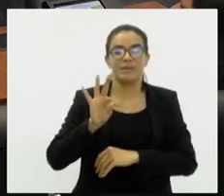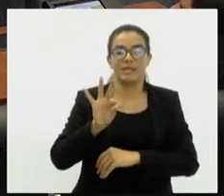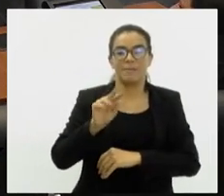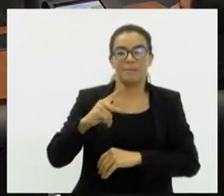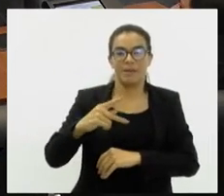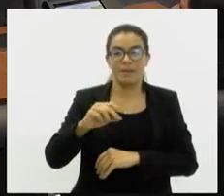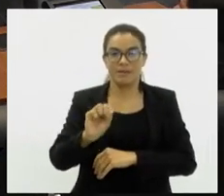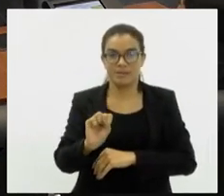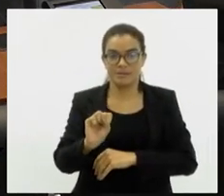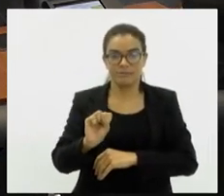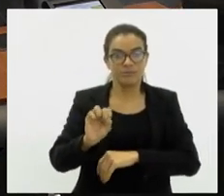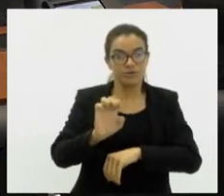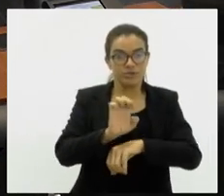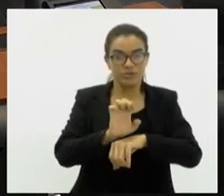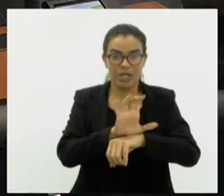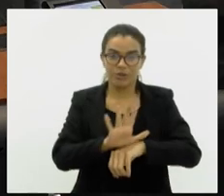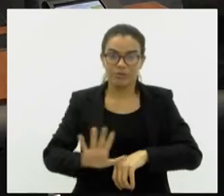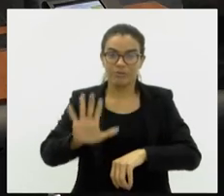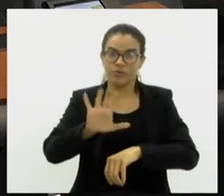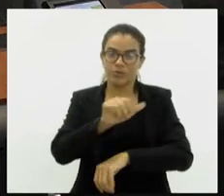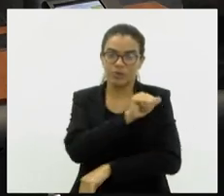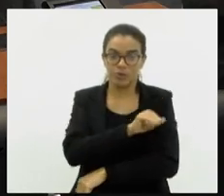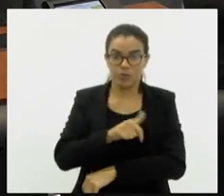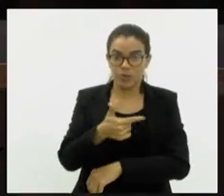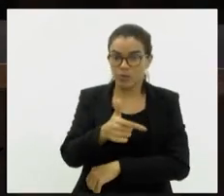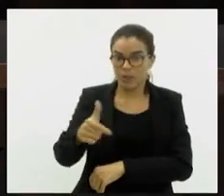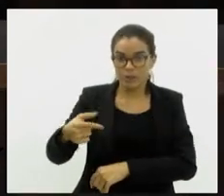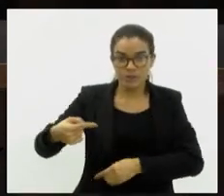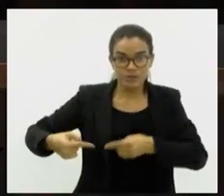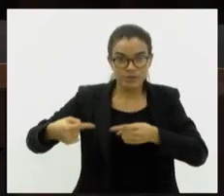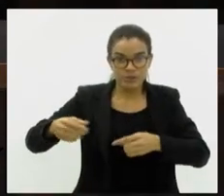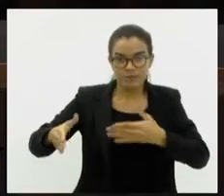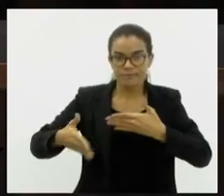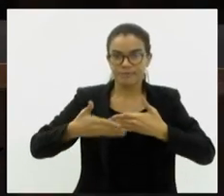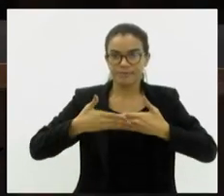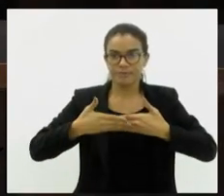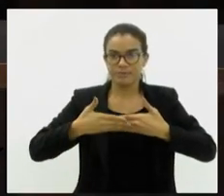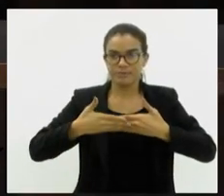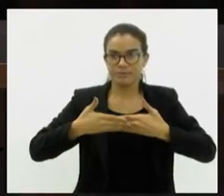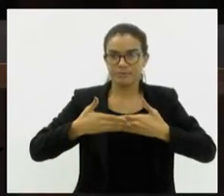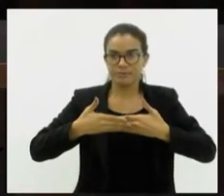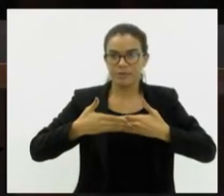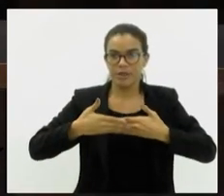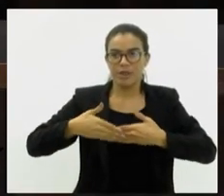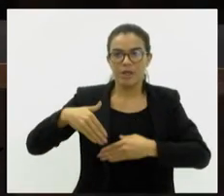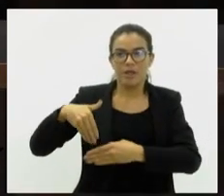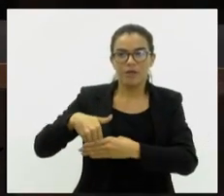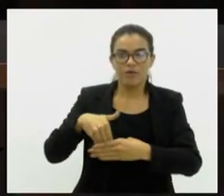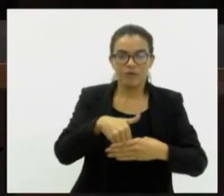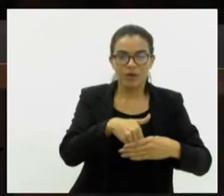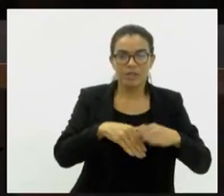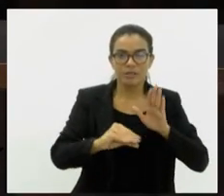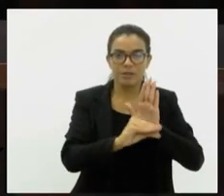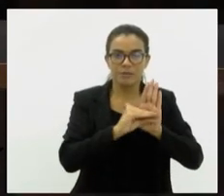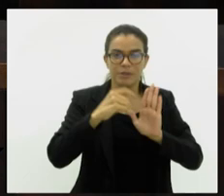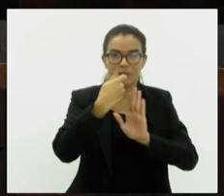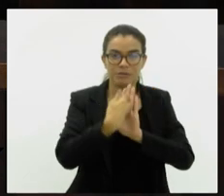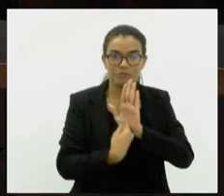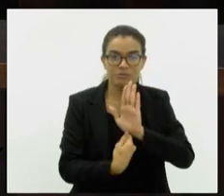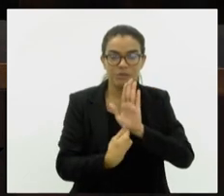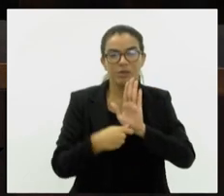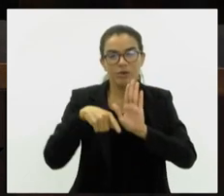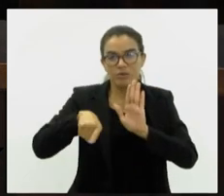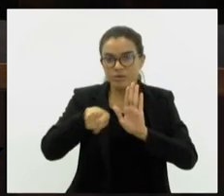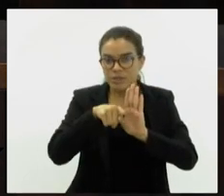Rio de Janeiro. Em discussão, não havendo quem queira discutir, em votação a emenda de redação.